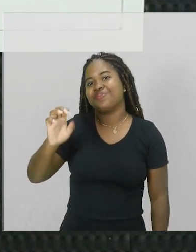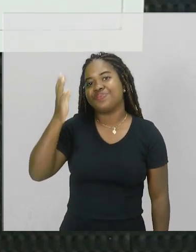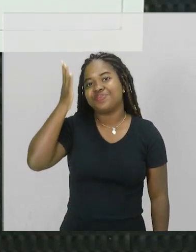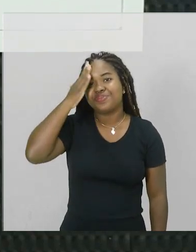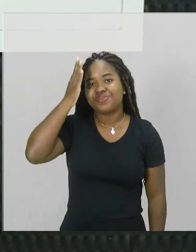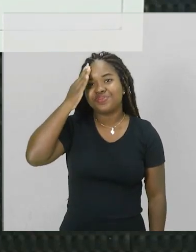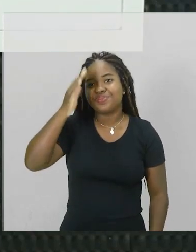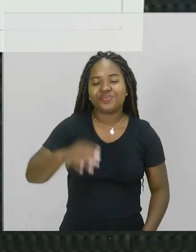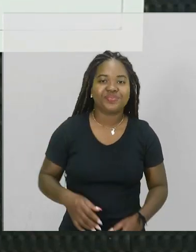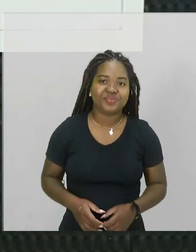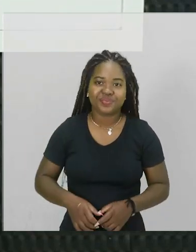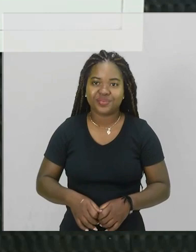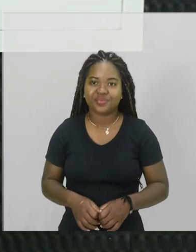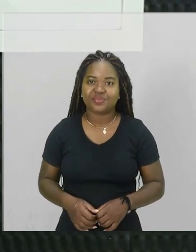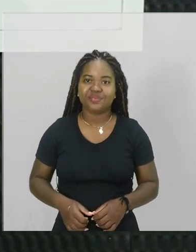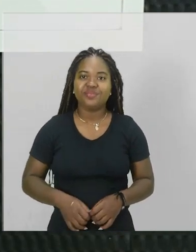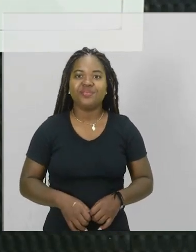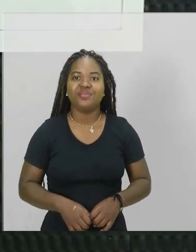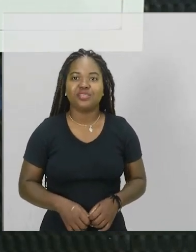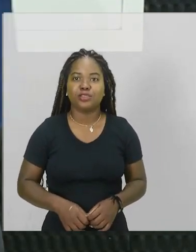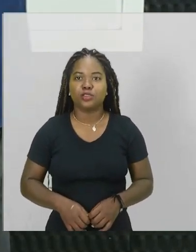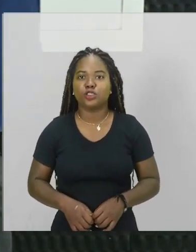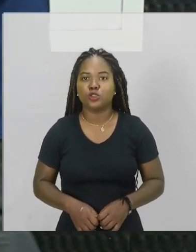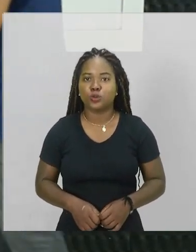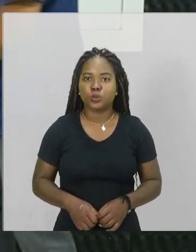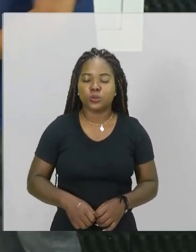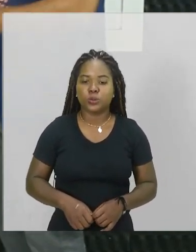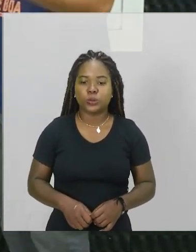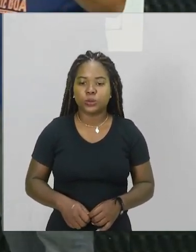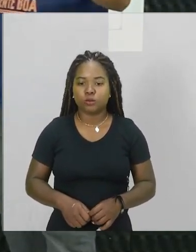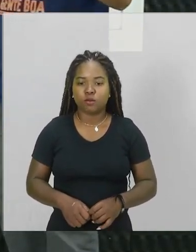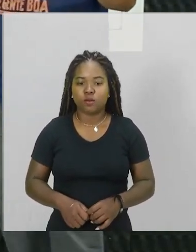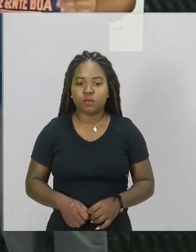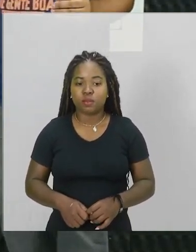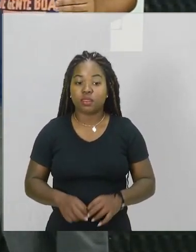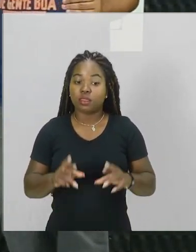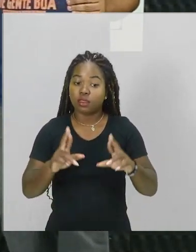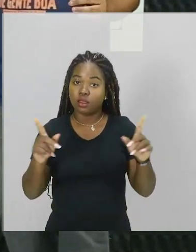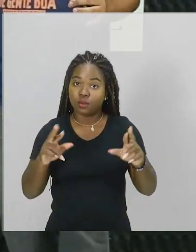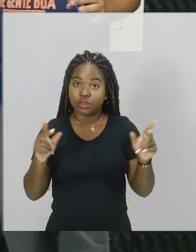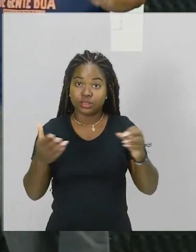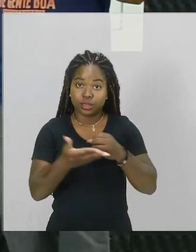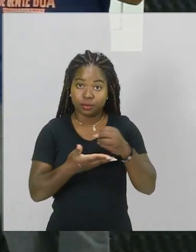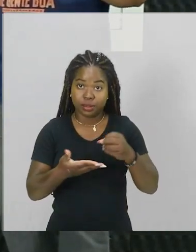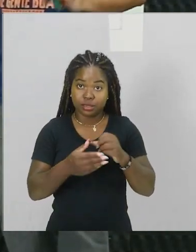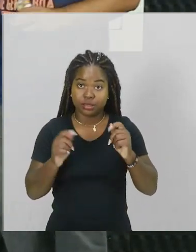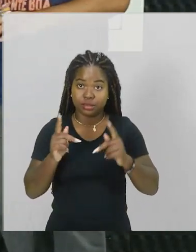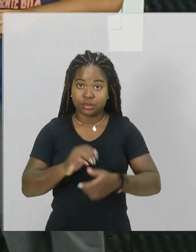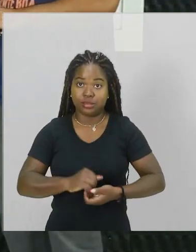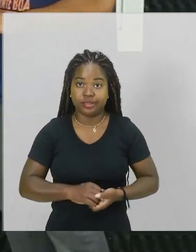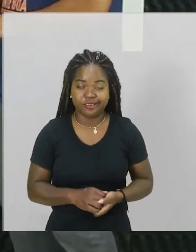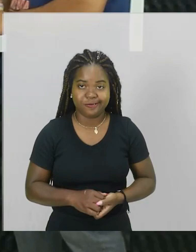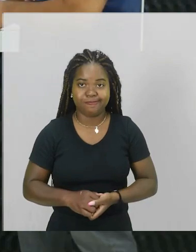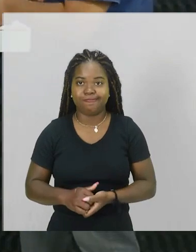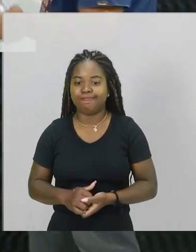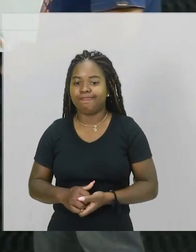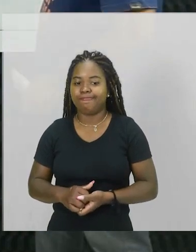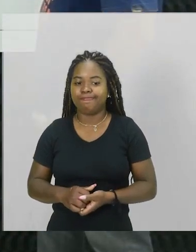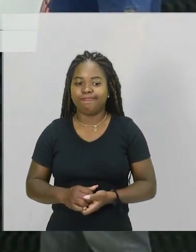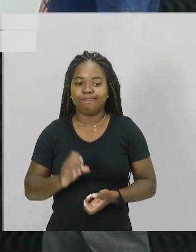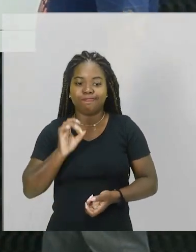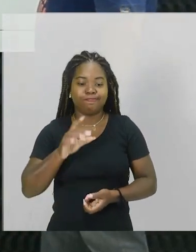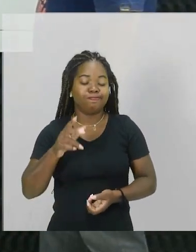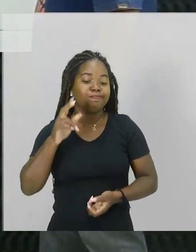refletido pela Lua, tá certo? Então, essa é a diferença básica entre eles, tá ok? Então a gente só